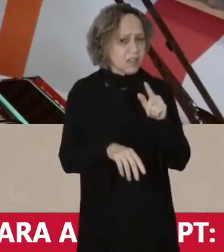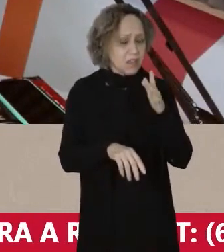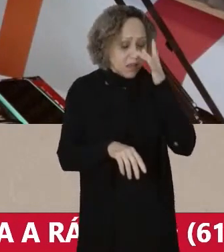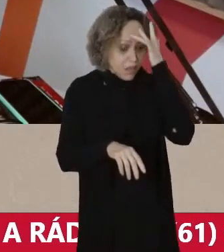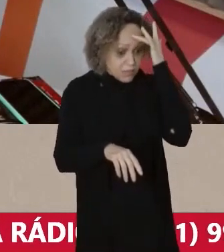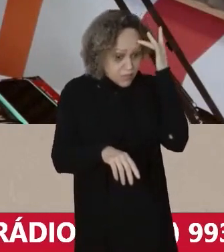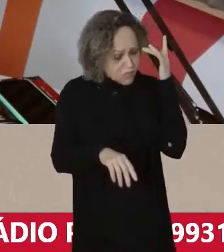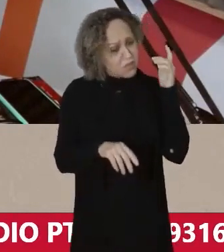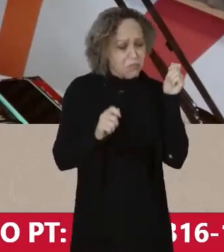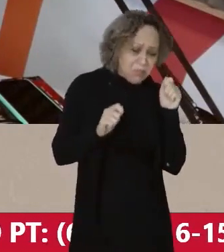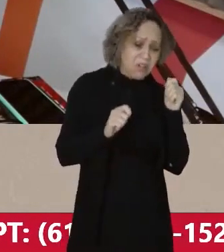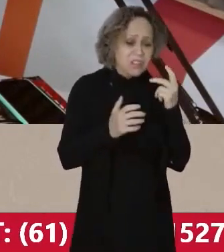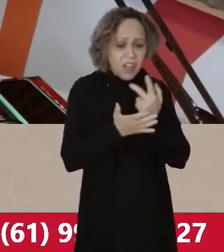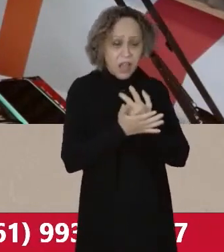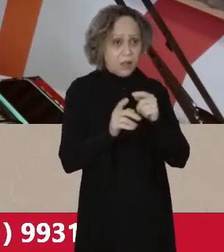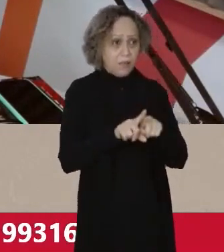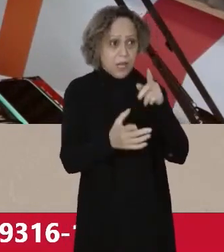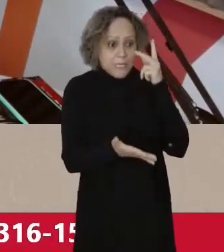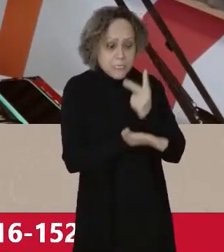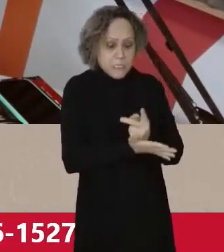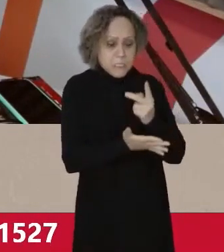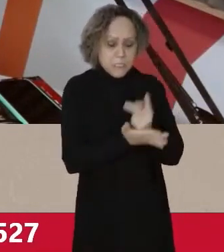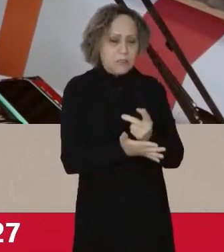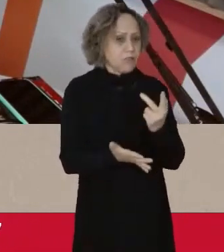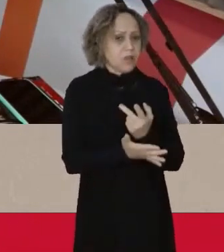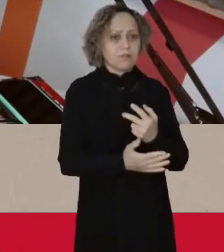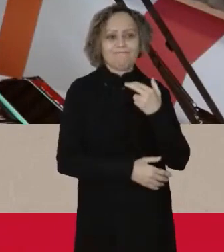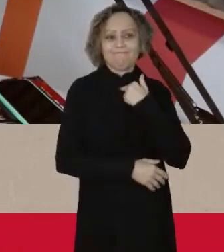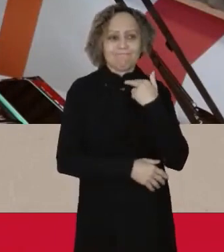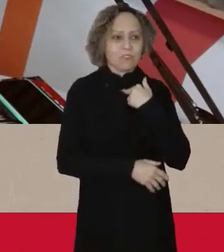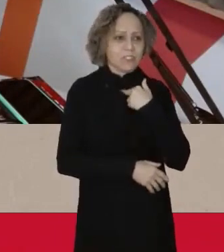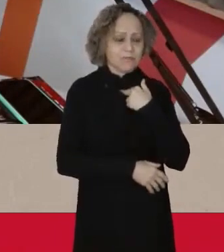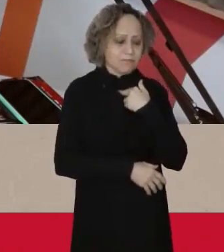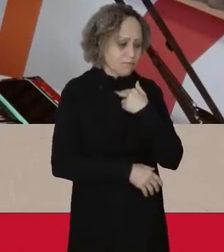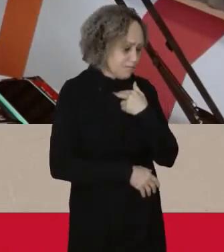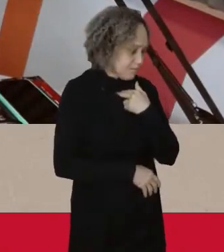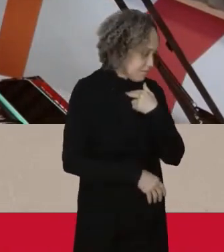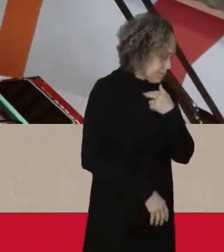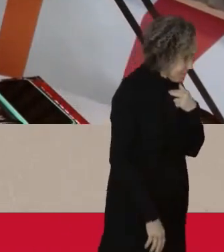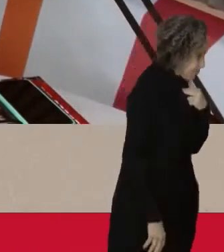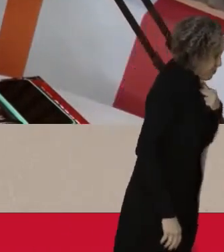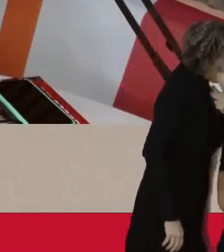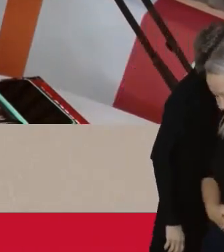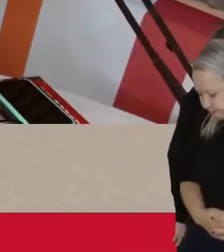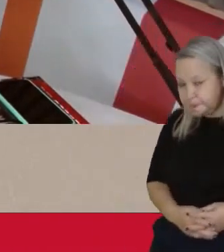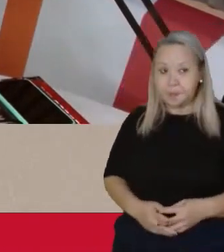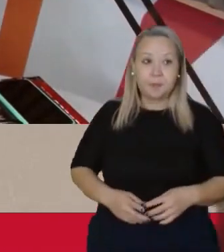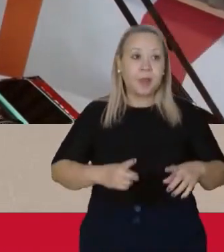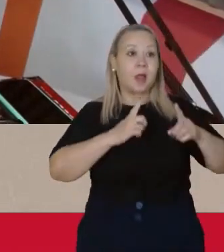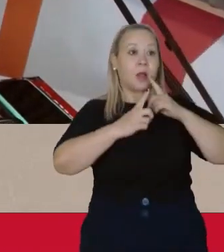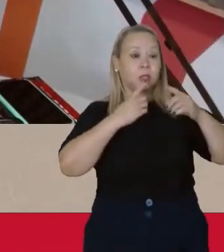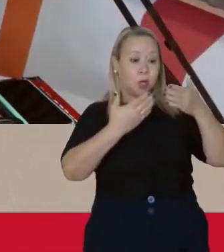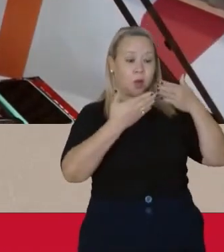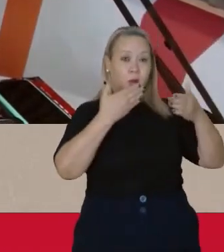movimento importante na Igreja Universal, de não permanecer no erro, uma igreja importante. Então, o que eu quero dizer é dialogar com a Igreja